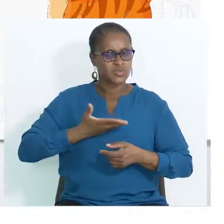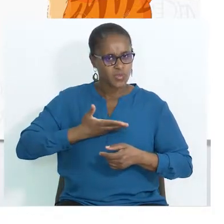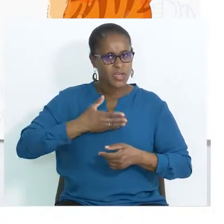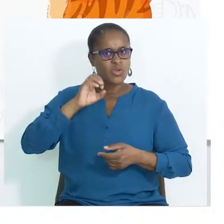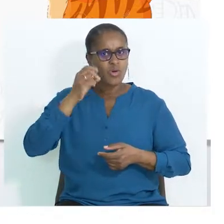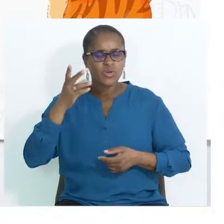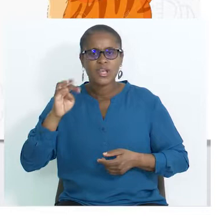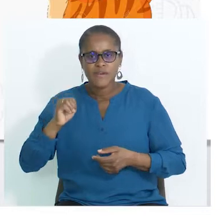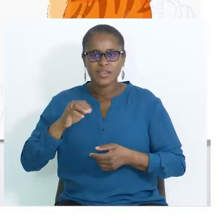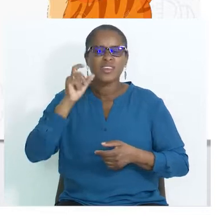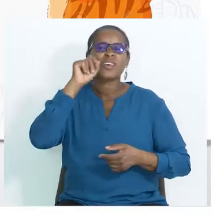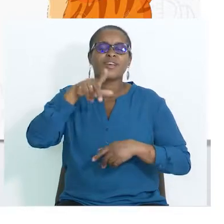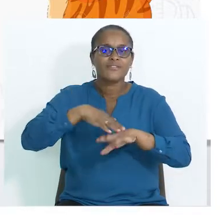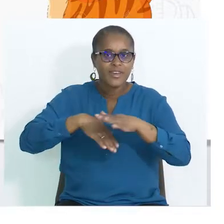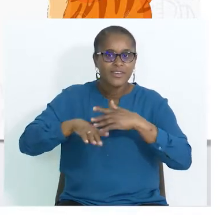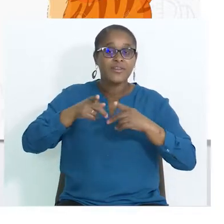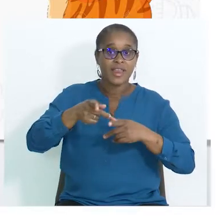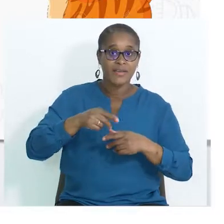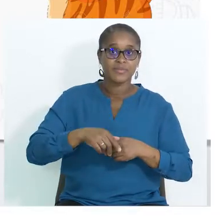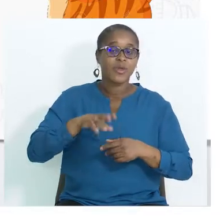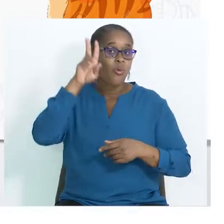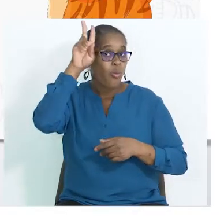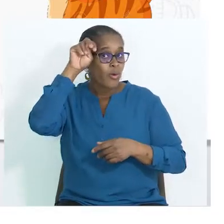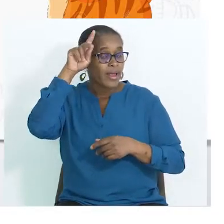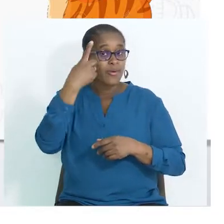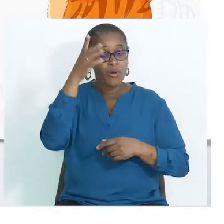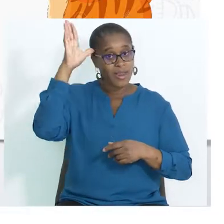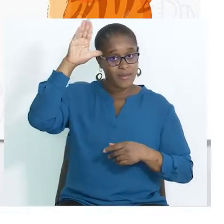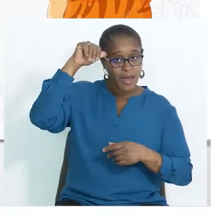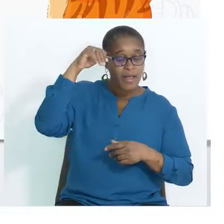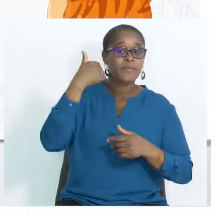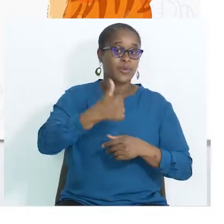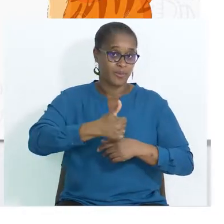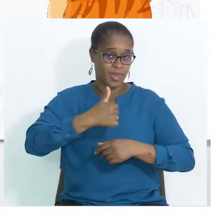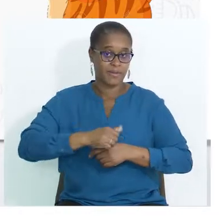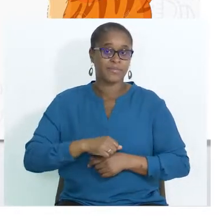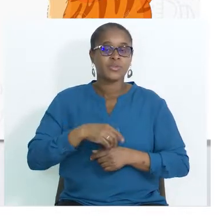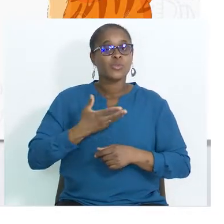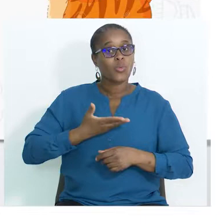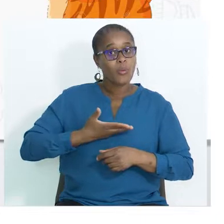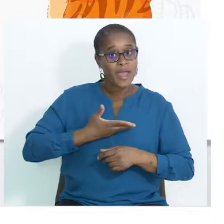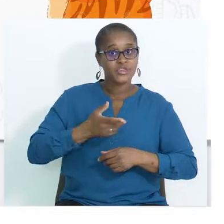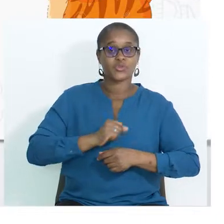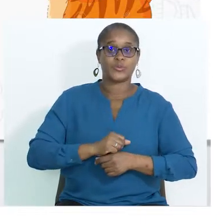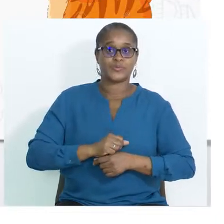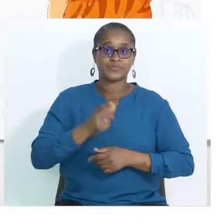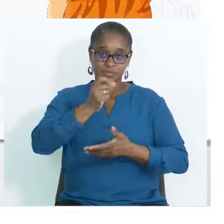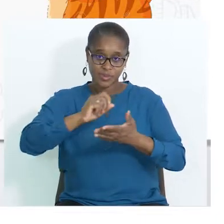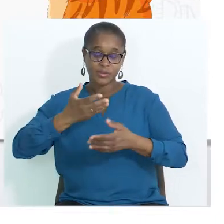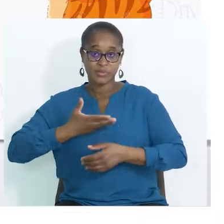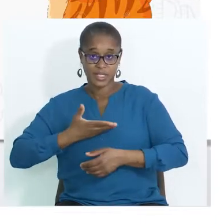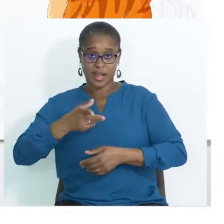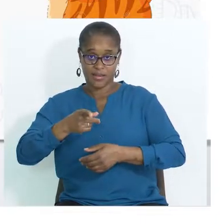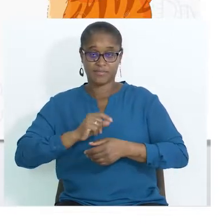ou selvagem quem já acertou vamos lá o coelho é um animal muito bem doméstico